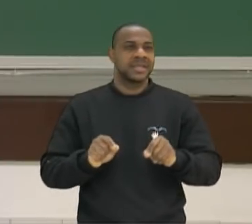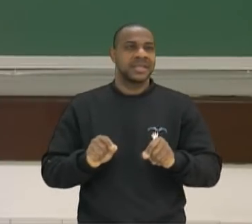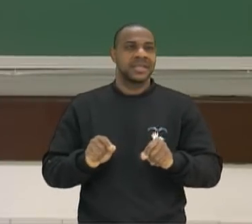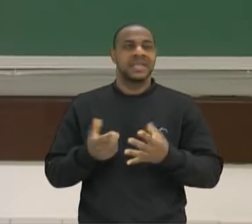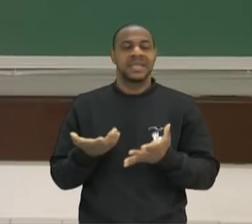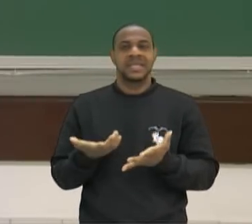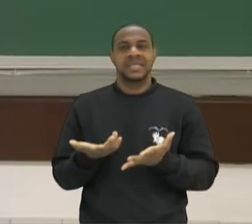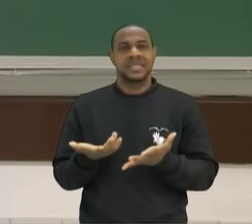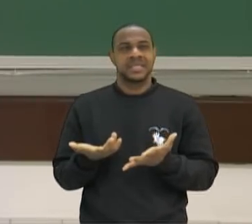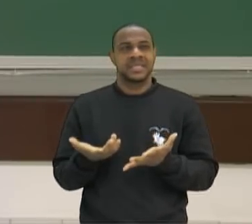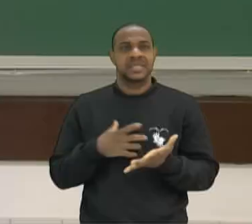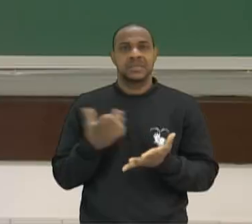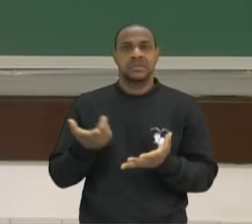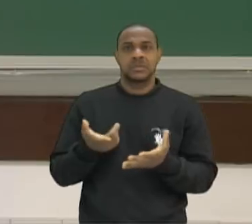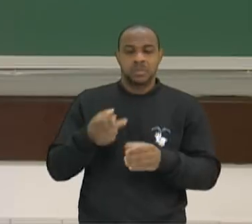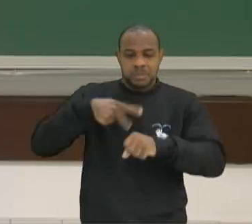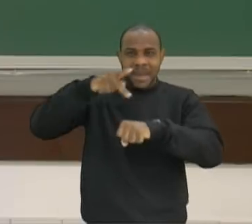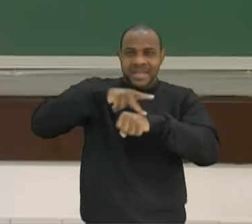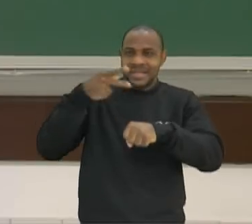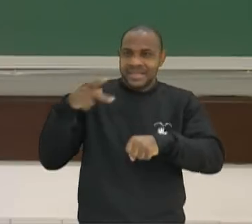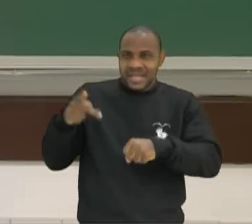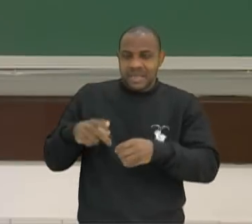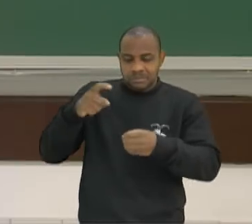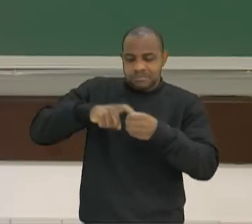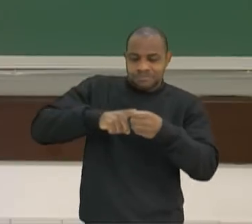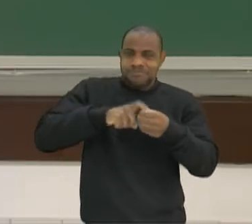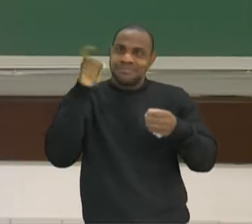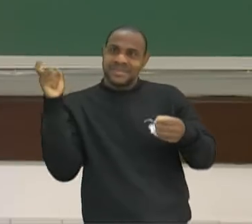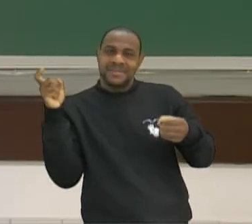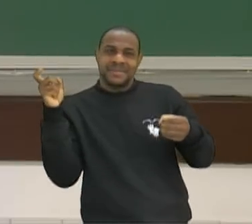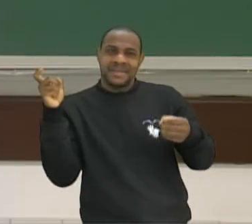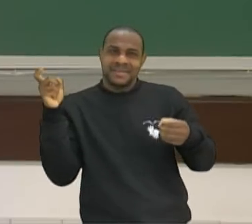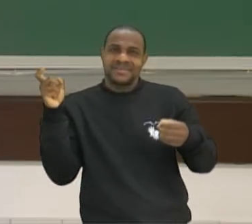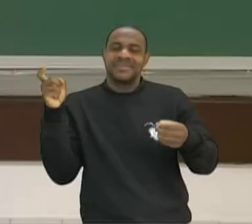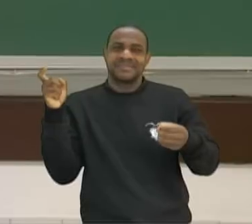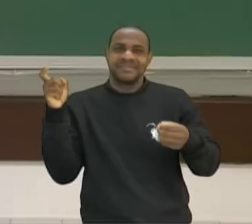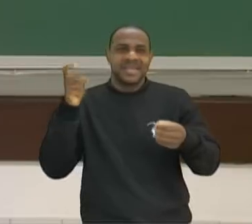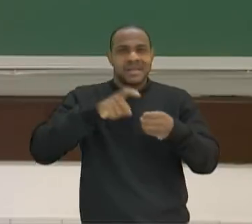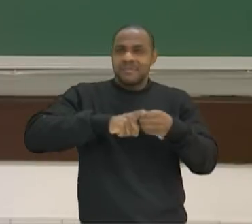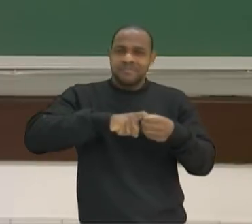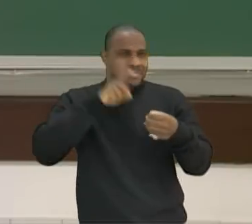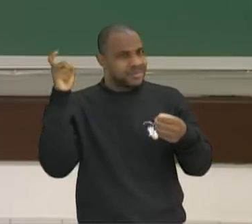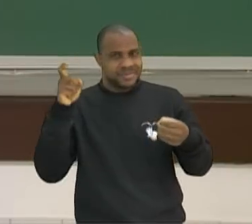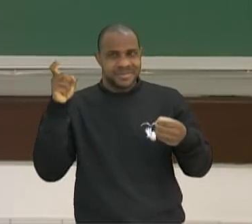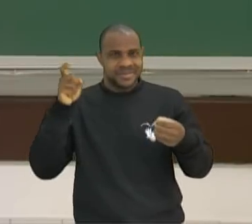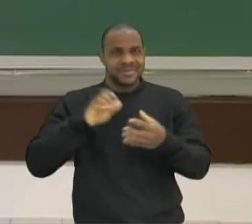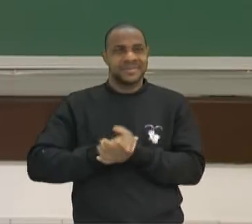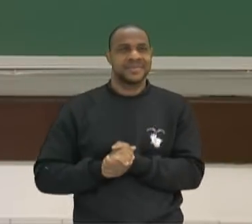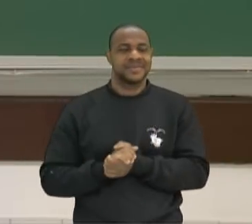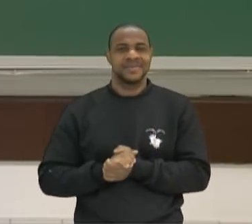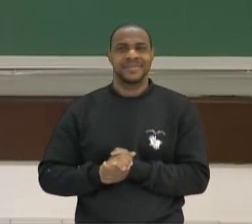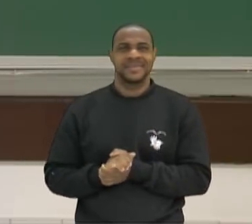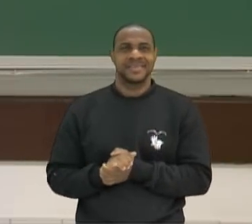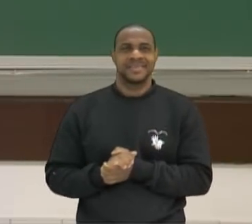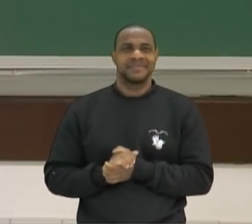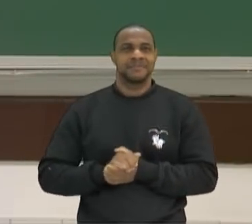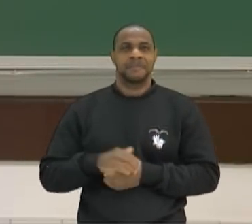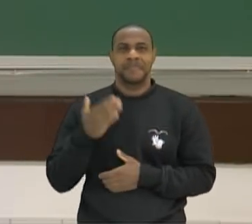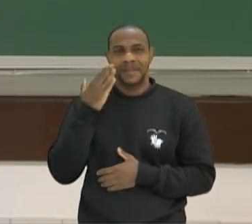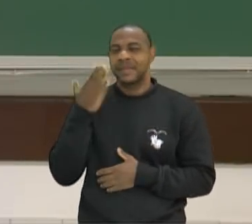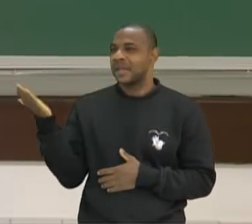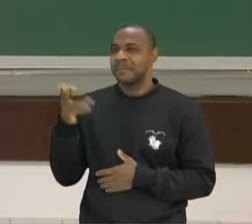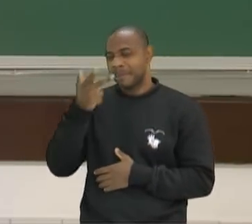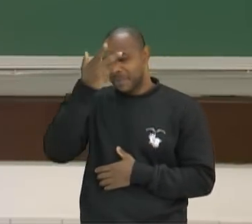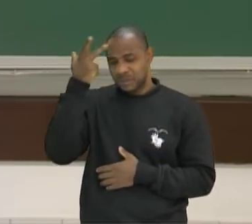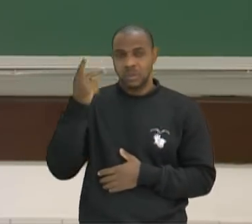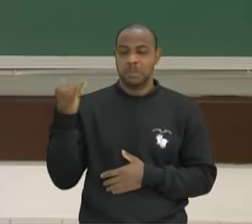Tibete ficasse independente da China. Interessante, né, gente? Nossa, uma pessoa muito importante, muito